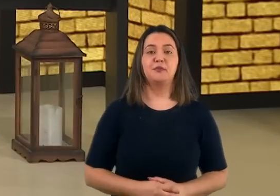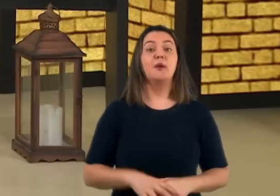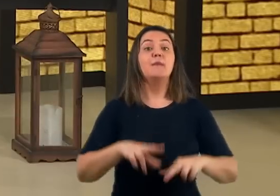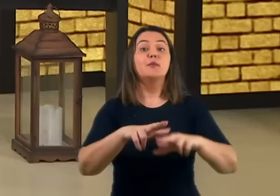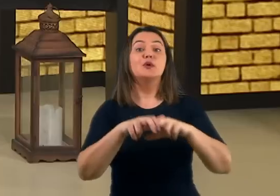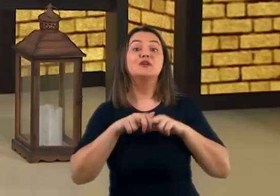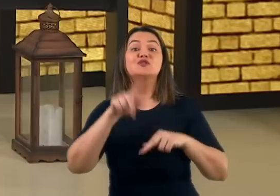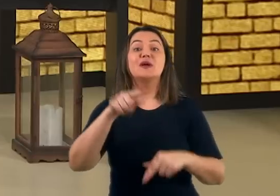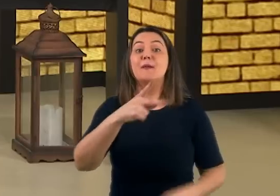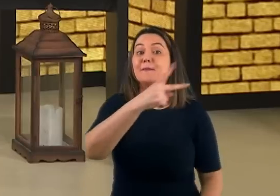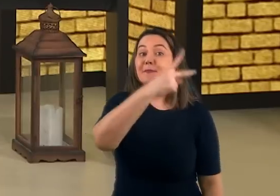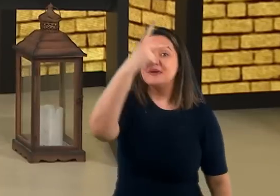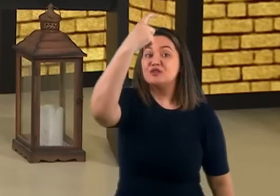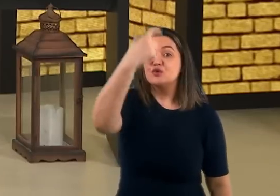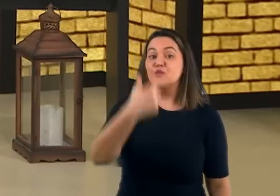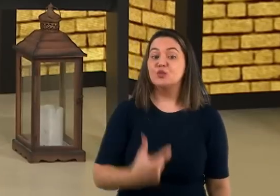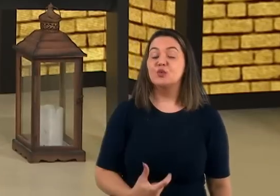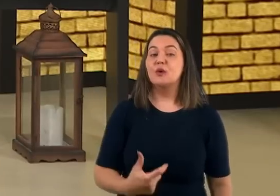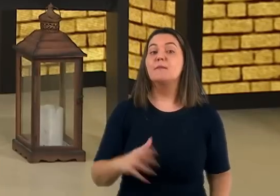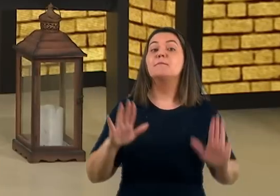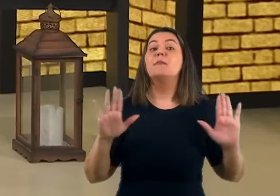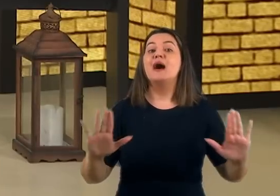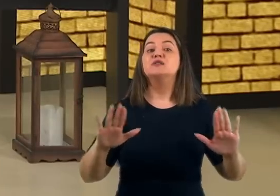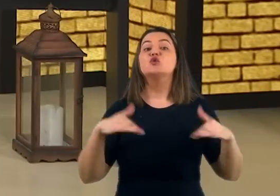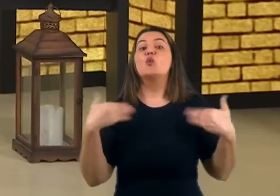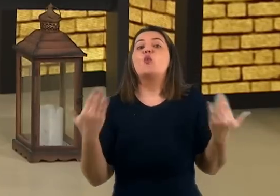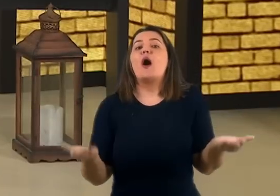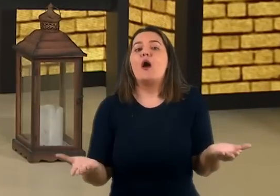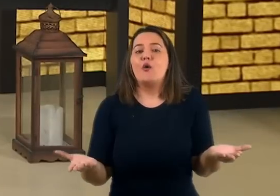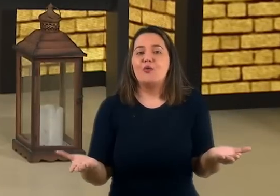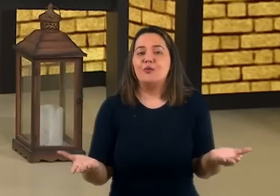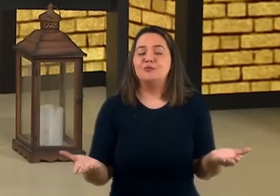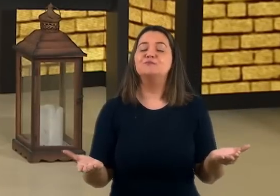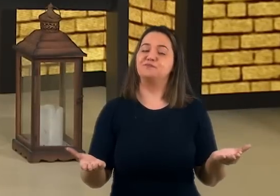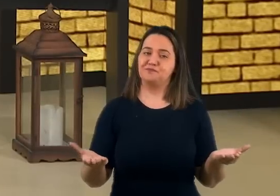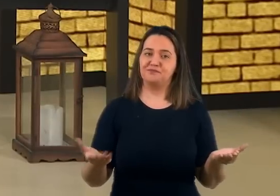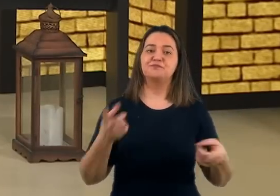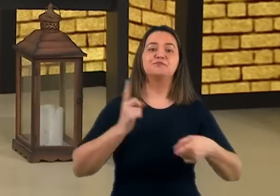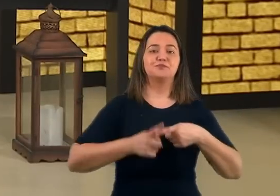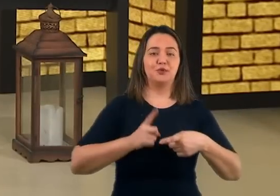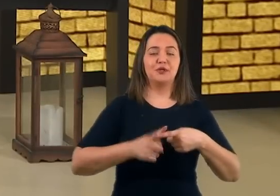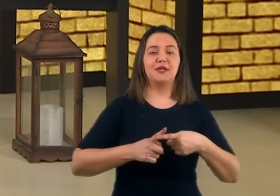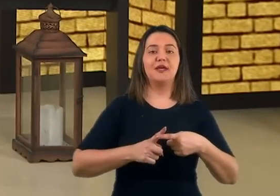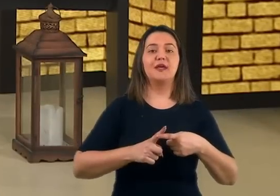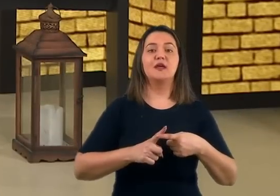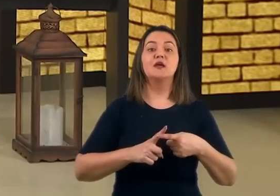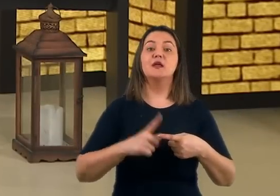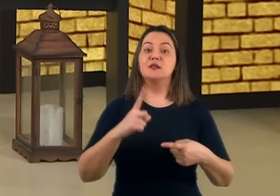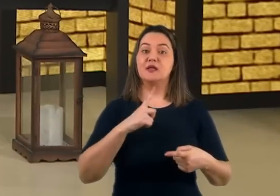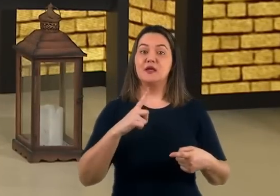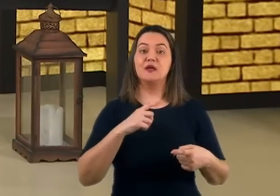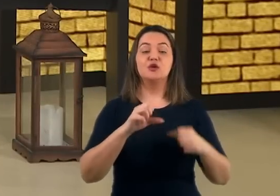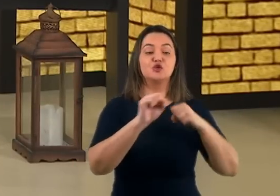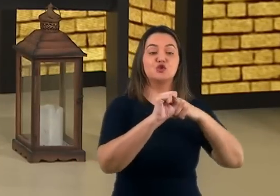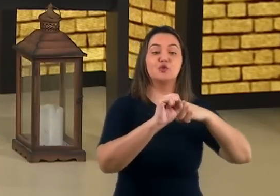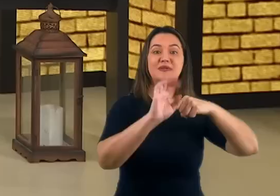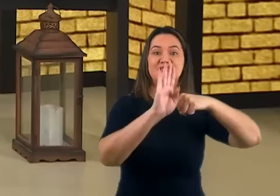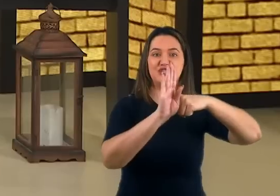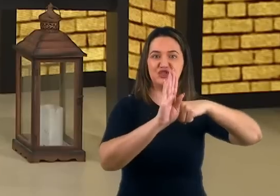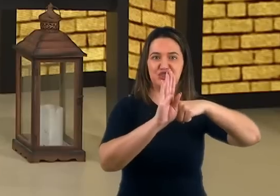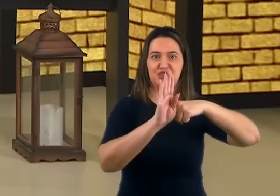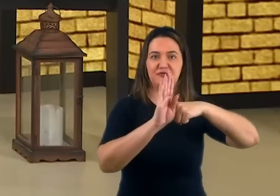alguém, mas de qual? De quem seria esse alguém? Sabe por quê? Porque ambos os substantivos antecedentes